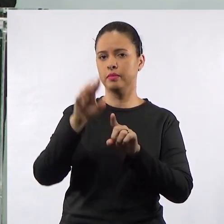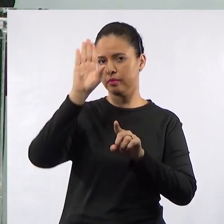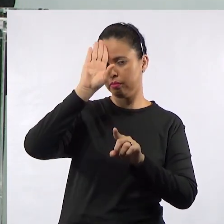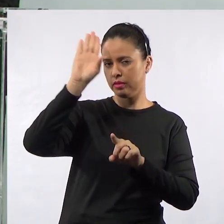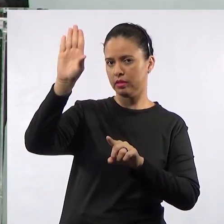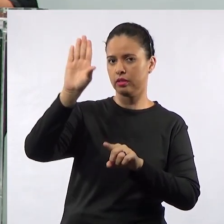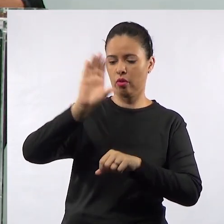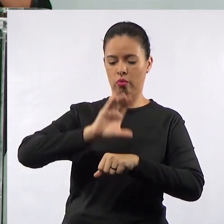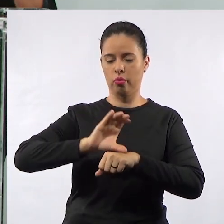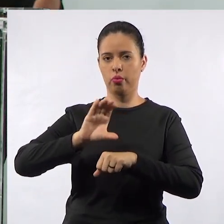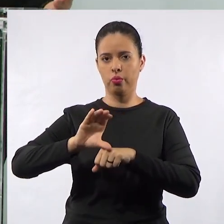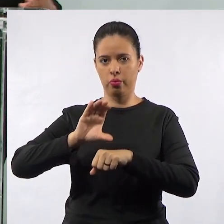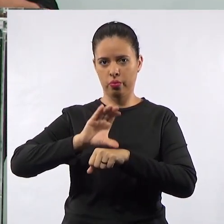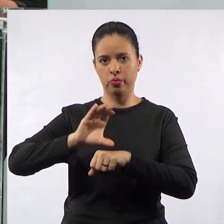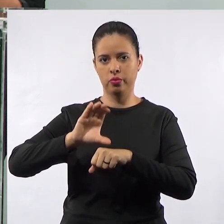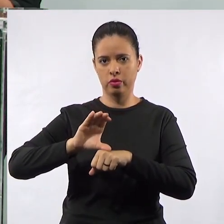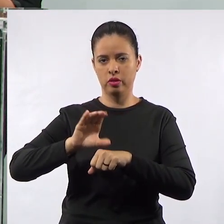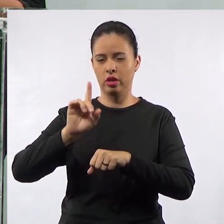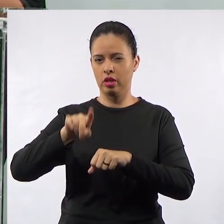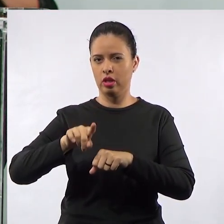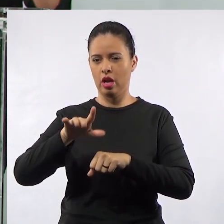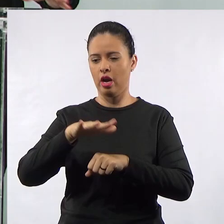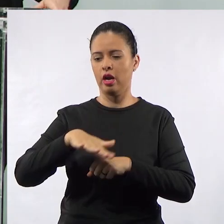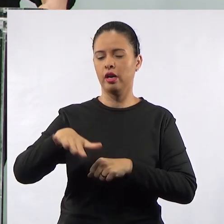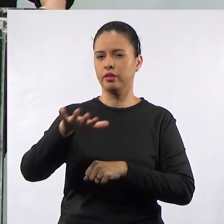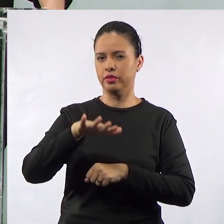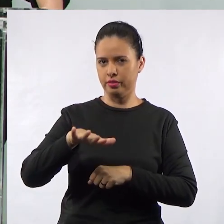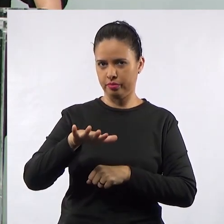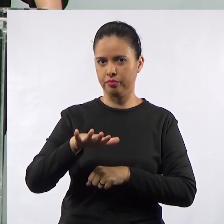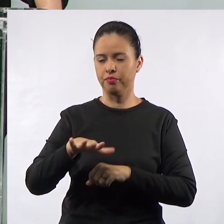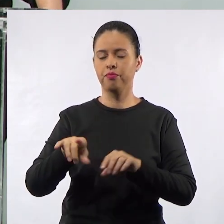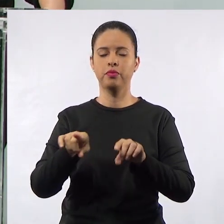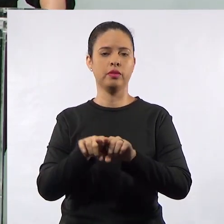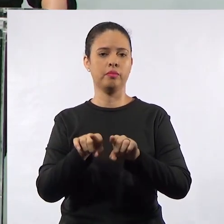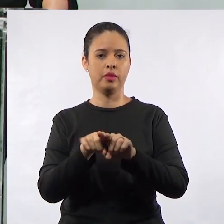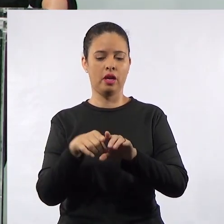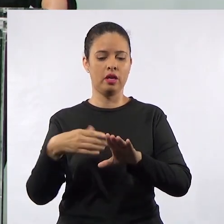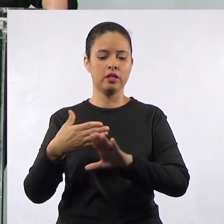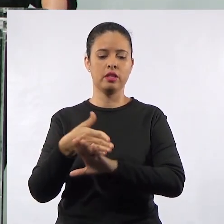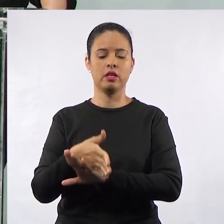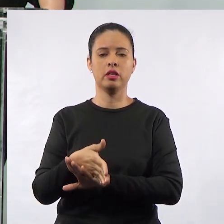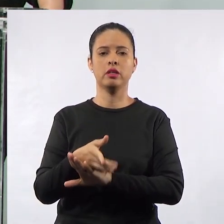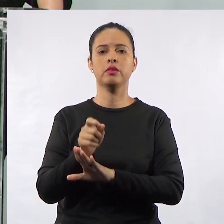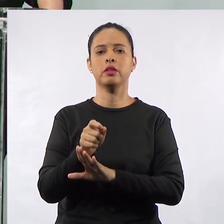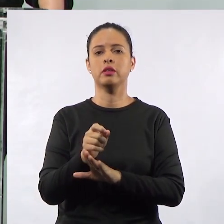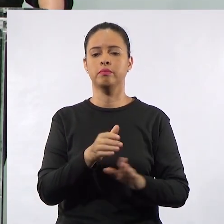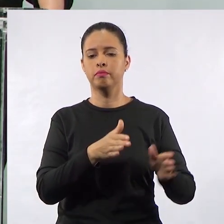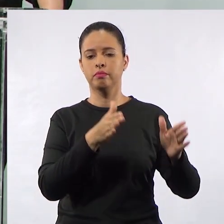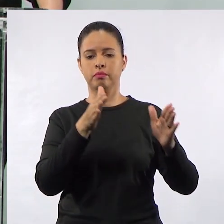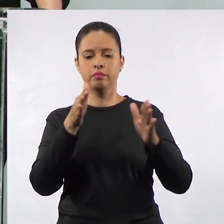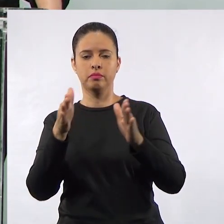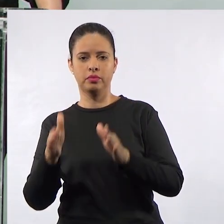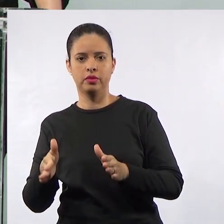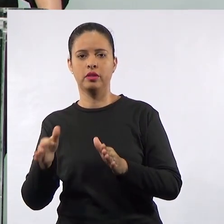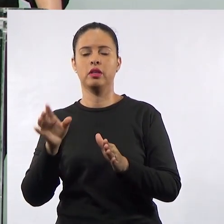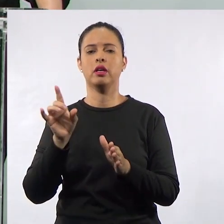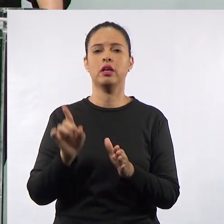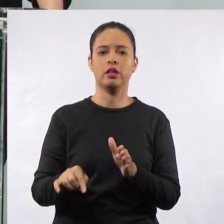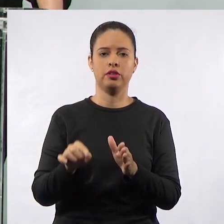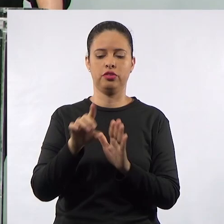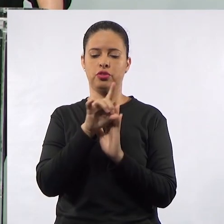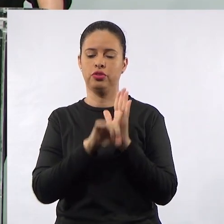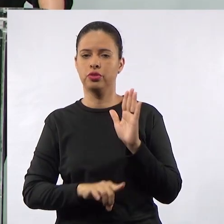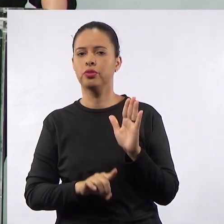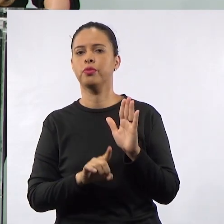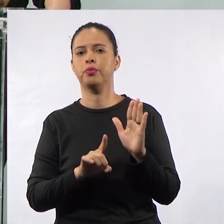especial o nosso código civil que a gente trabalha ali a parte geral tá E aí Nós entramos aqui na parte na etapa de Direito Empresarial